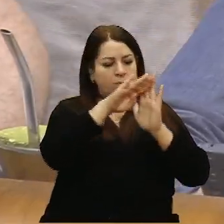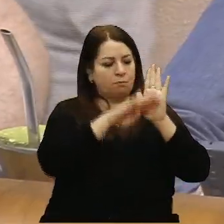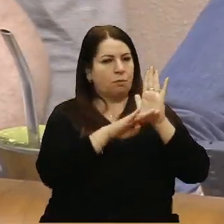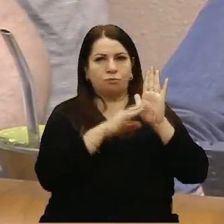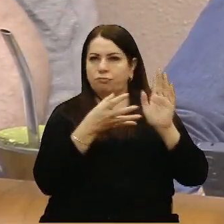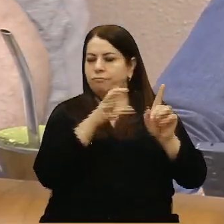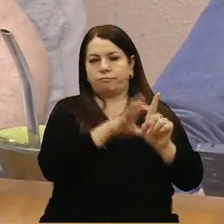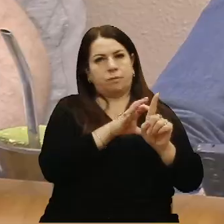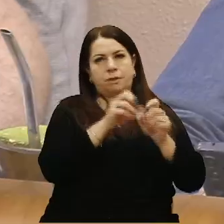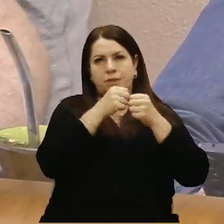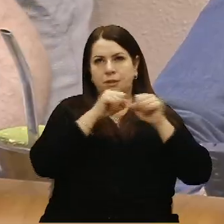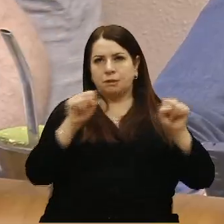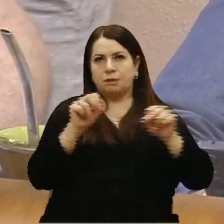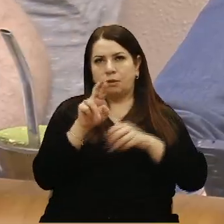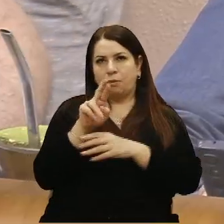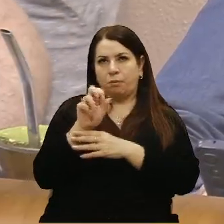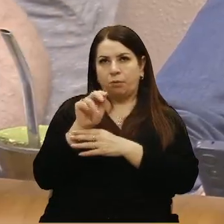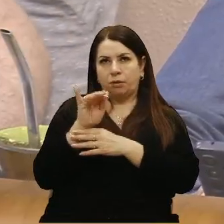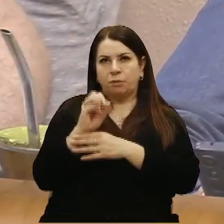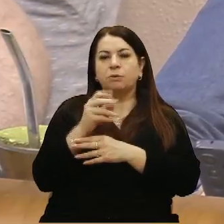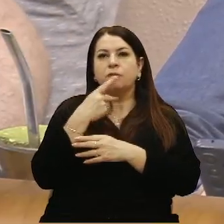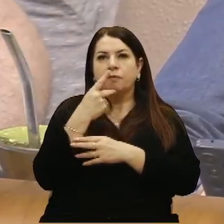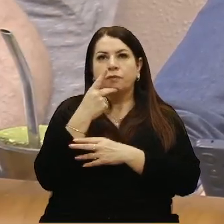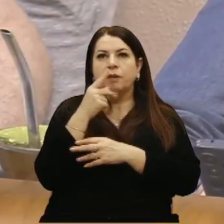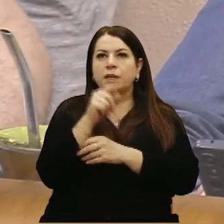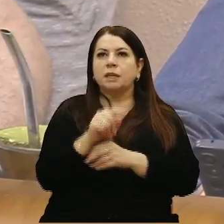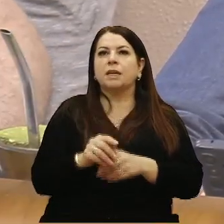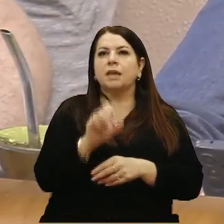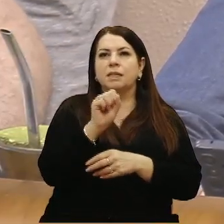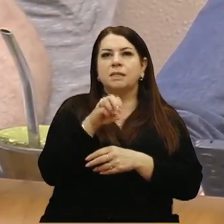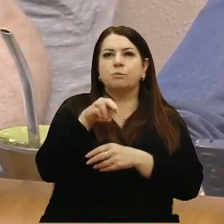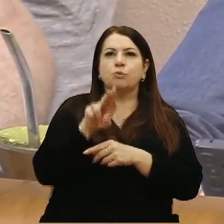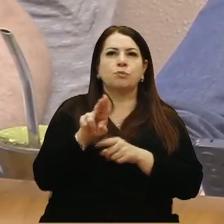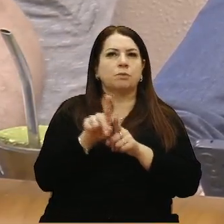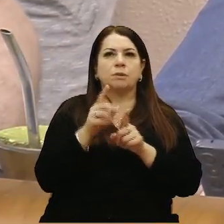da Secretaria Municipal de Urbanismo, que diz: a SMU repudia